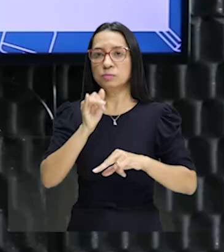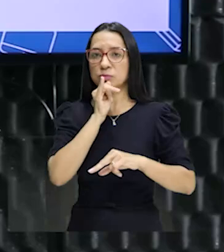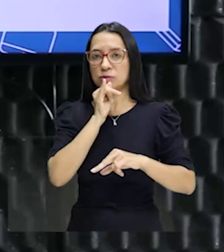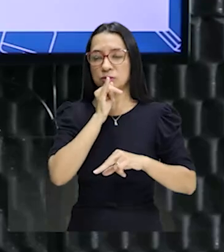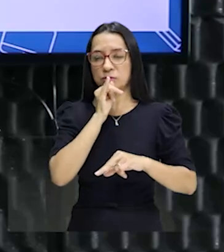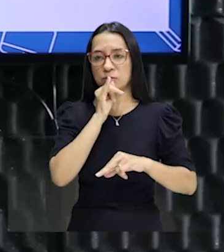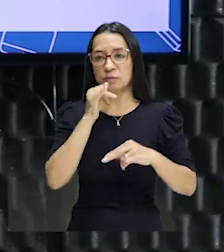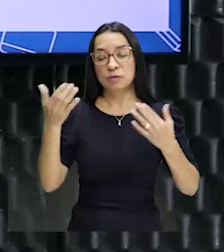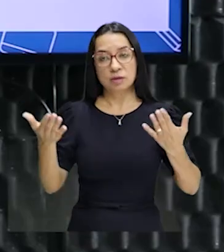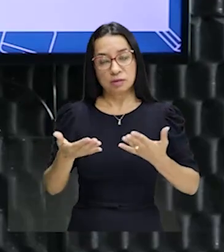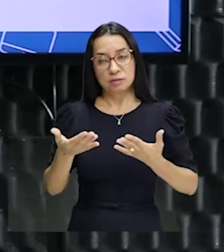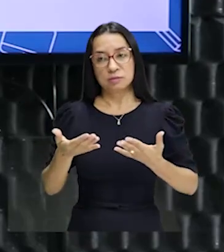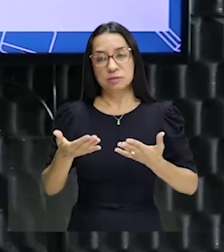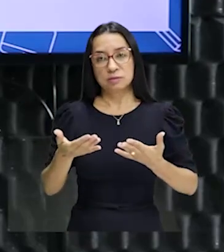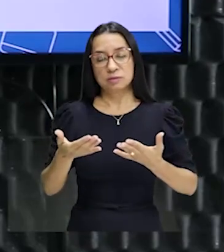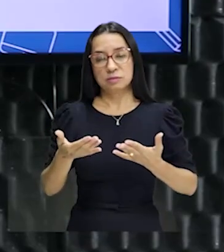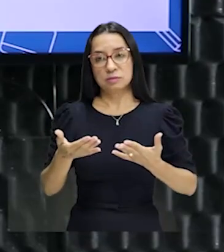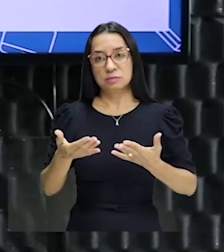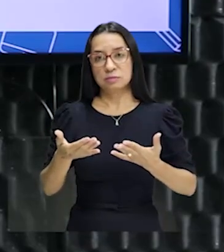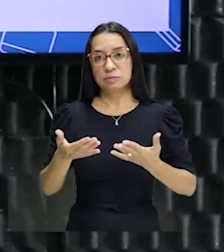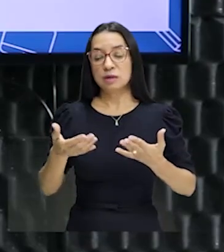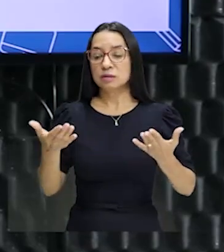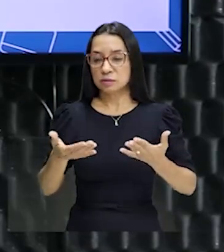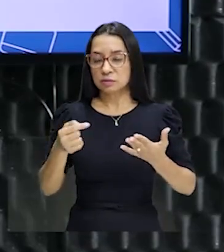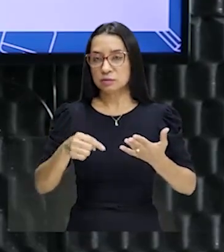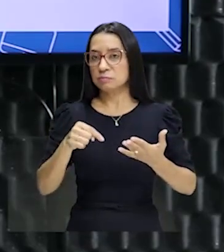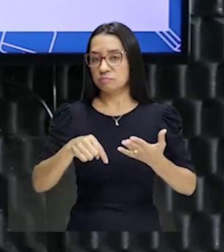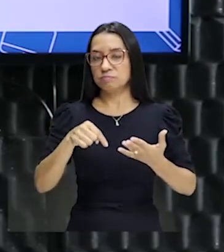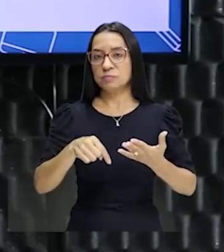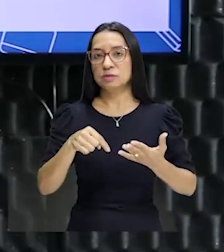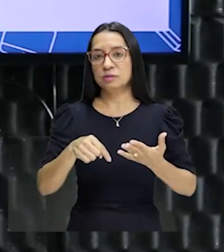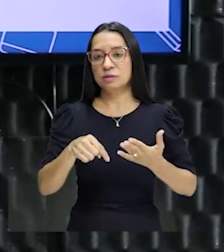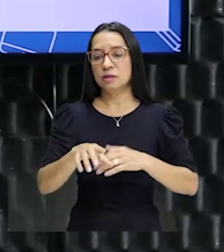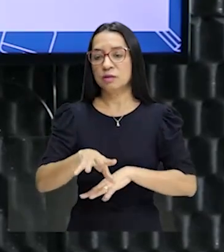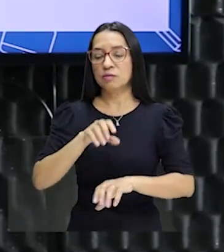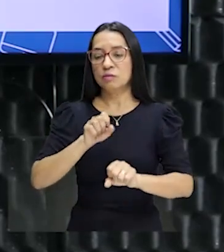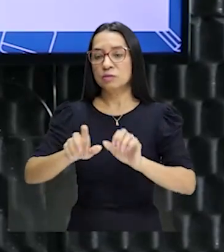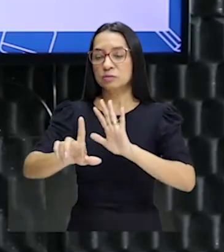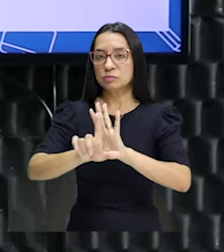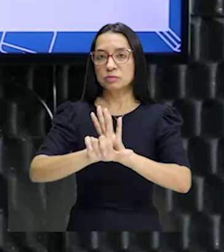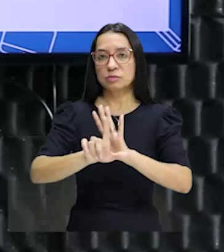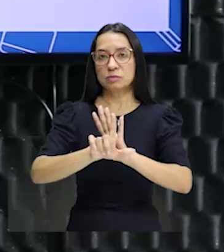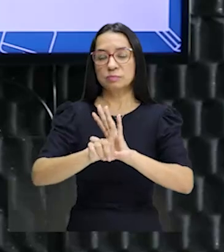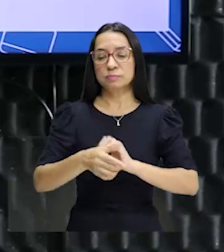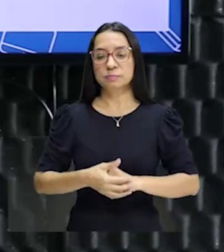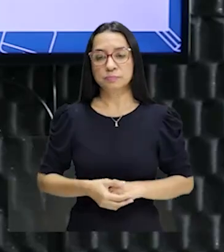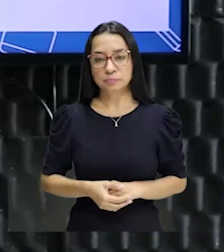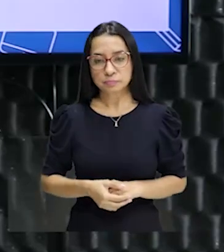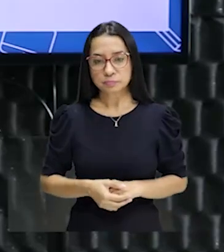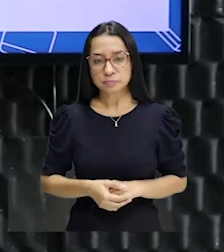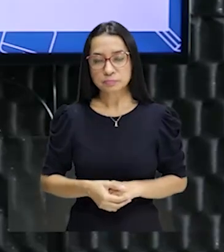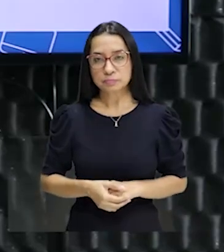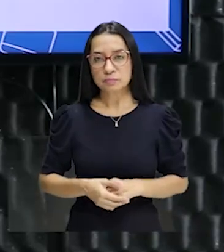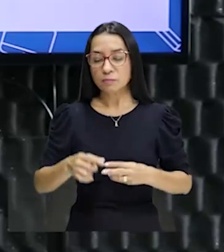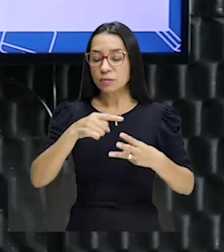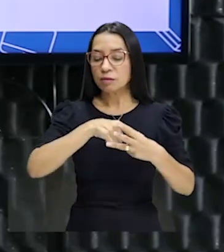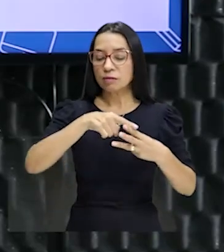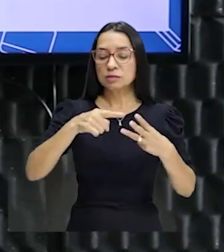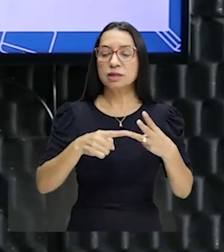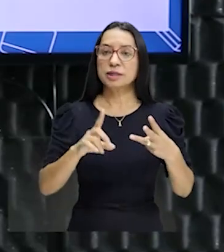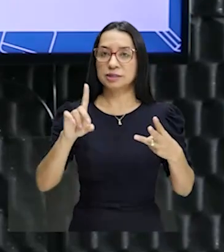formação de lei. Compreendem? Vamos avançando. Aí os 3Ds são